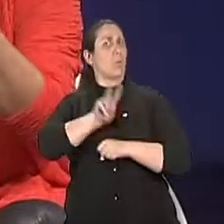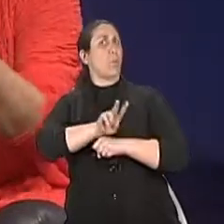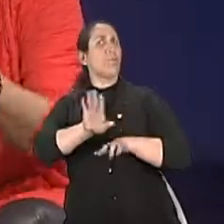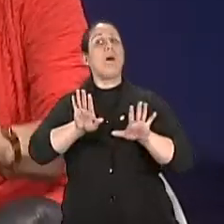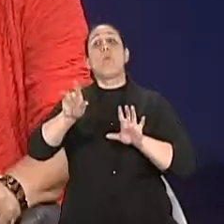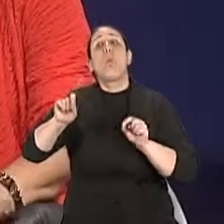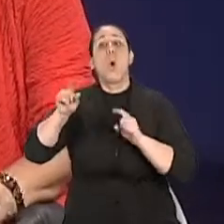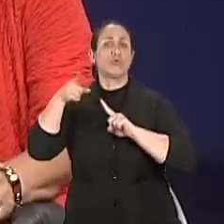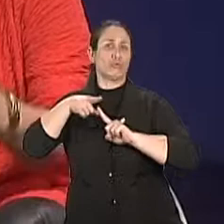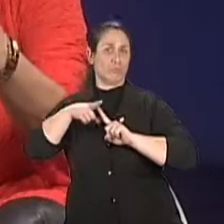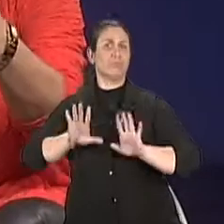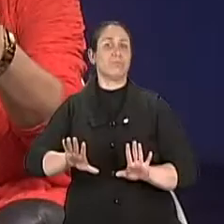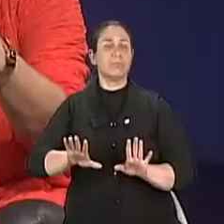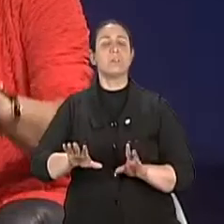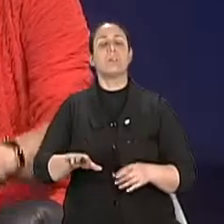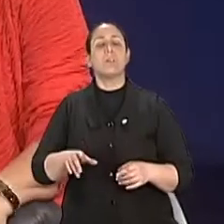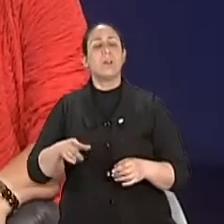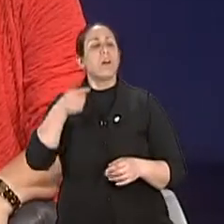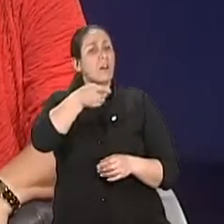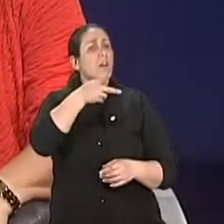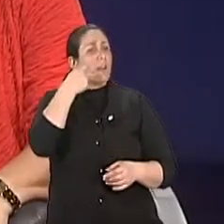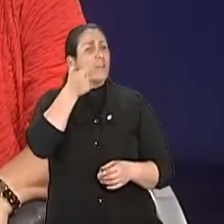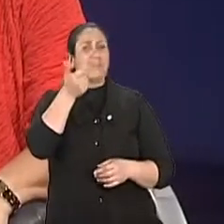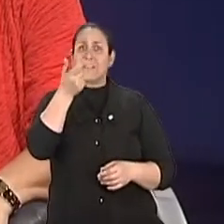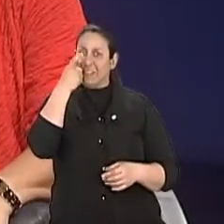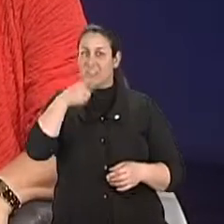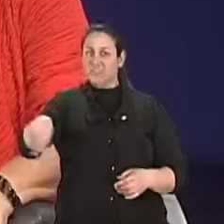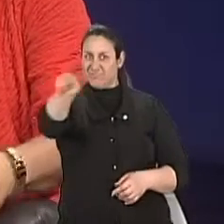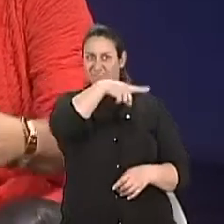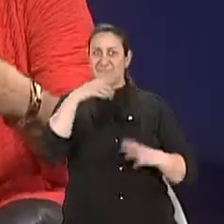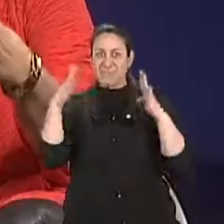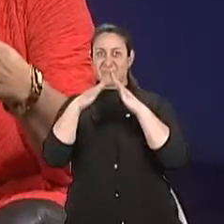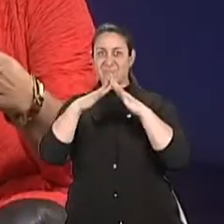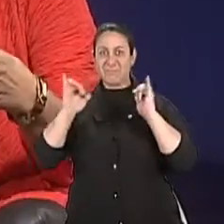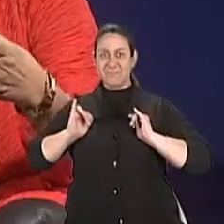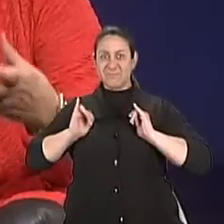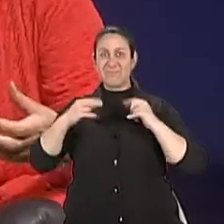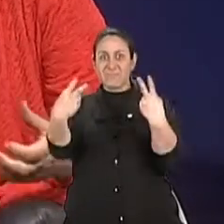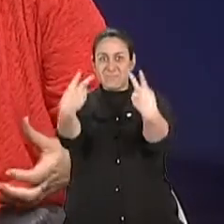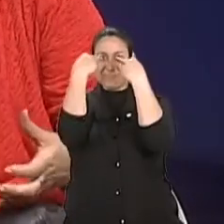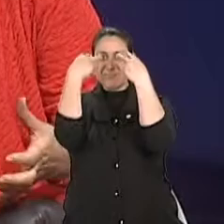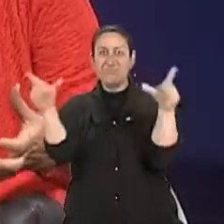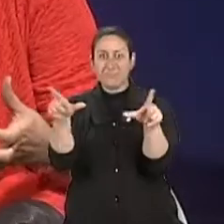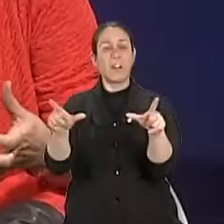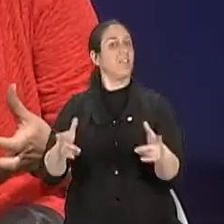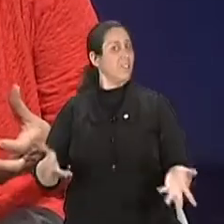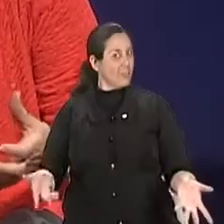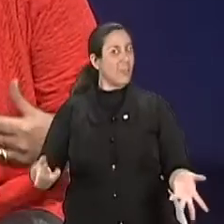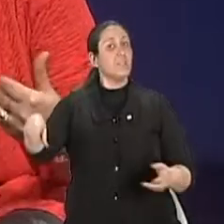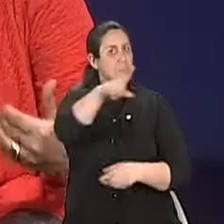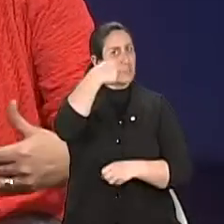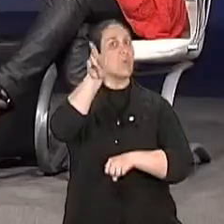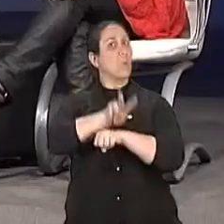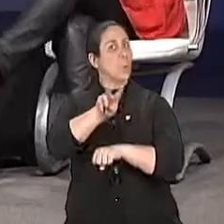estou falando para vocês também, para o bem de vocês que estão em casa e ficam sentados no sofá, né? Tem exercícios que dão para ser feitos sentados,